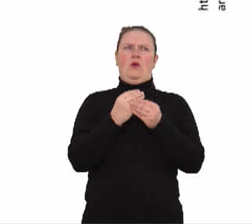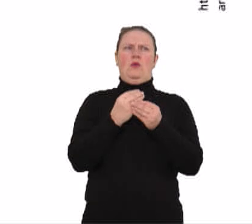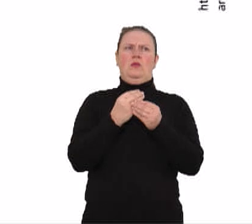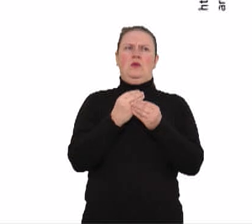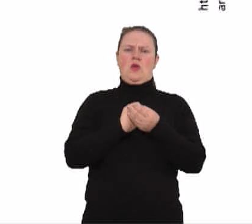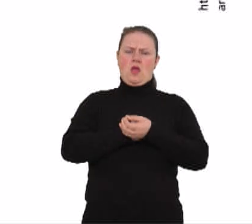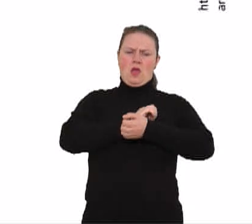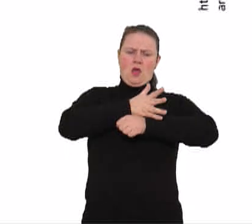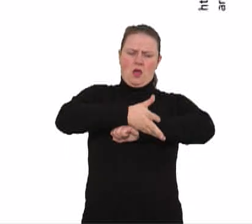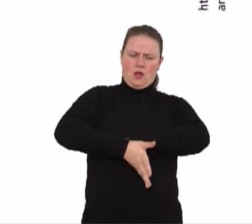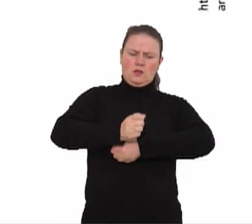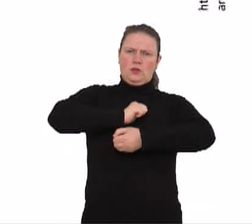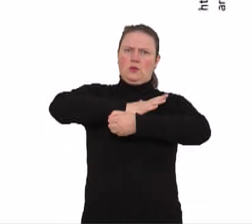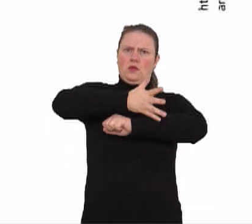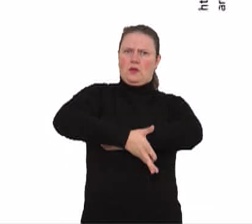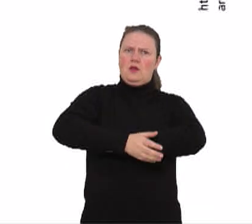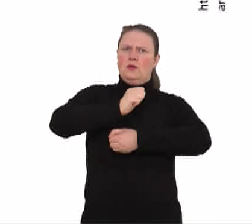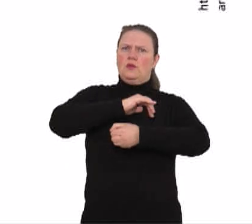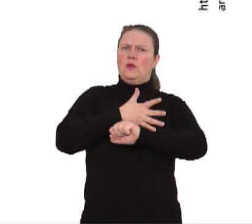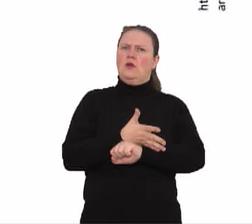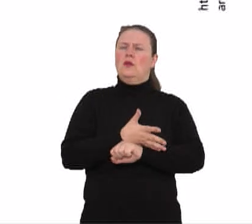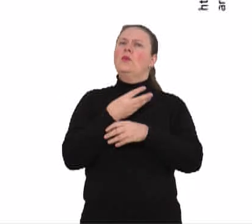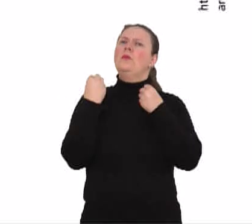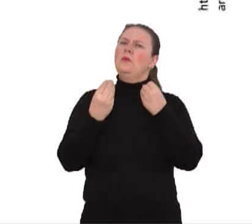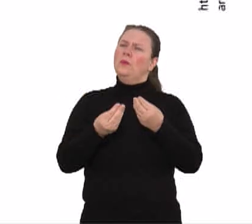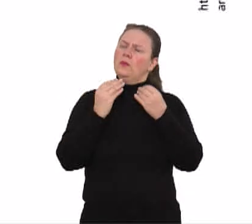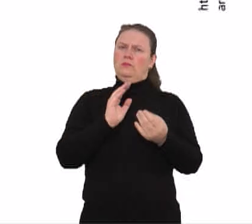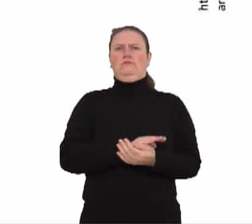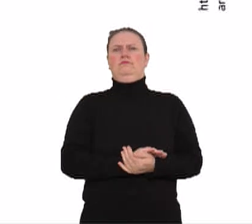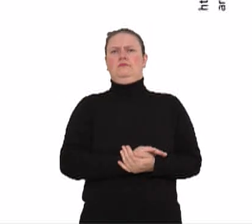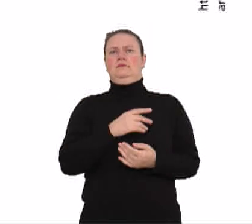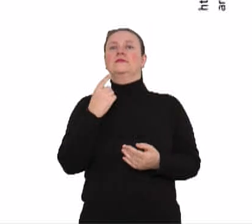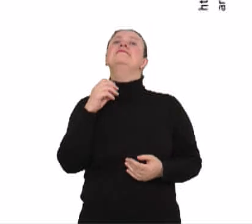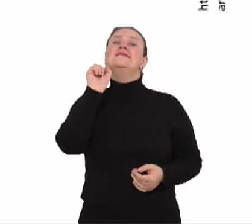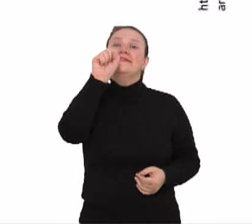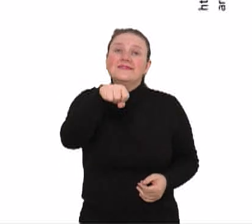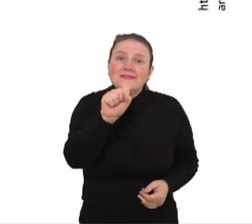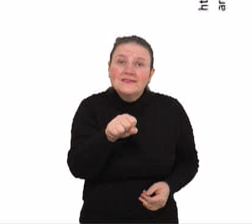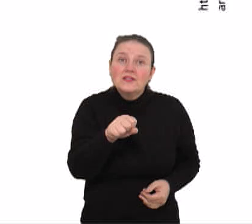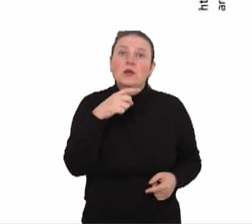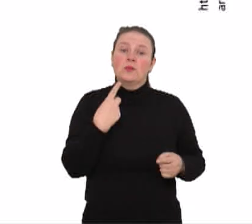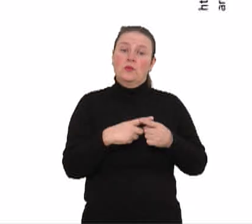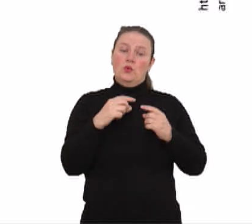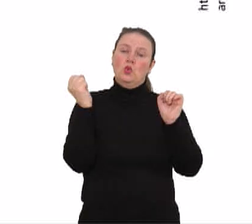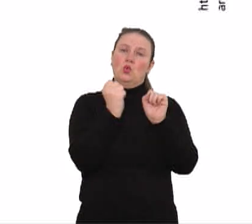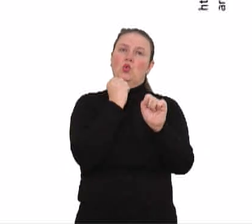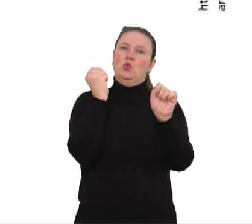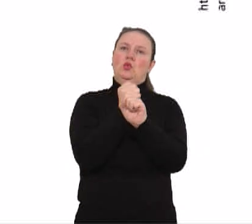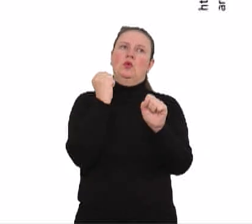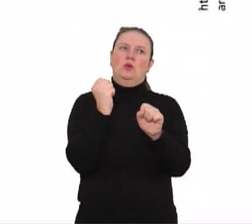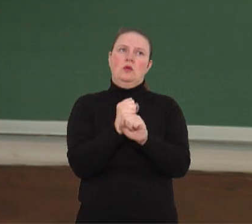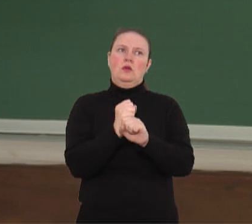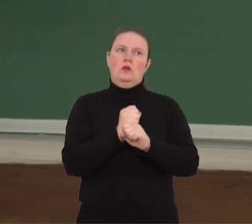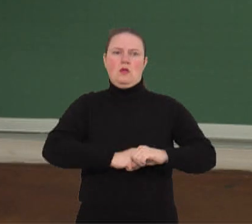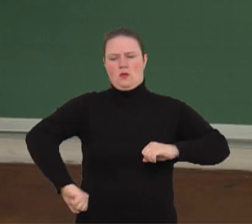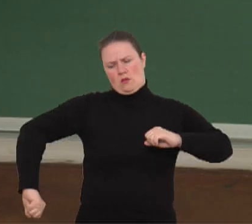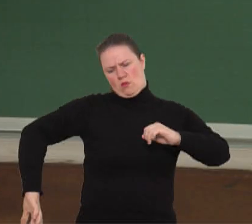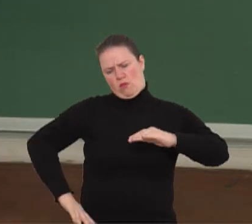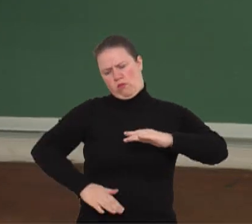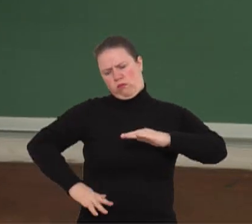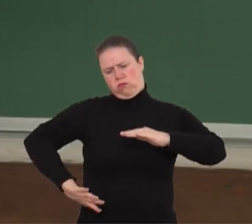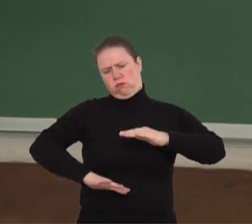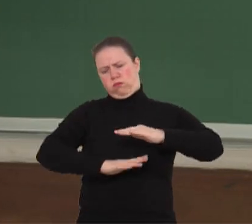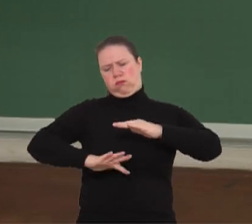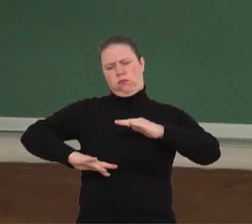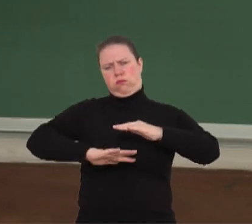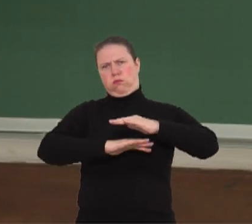Salto Segredo ali que fica no Rio Iguaçu? Sim, porque essa usina, quando foi construída, alagou isso aqui, que era um